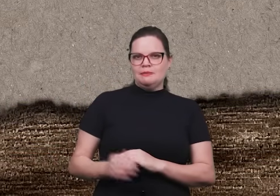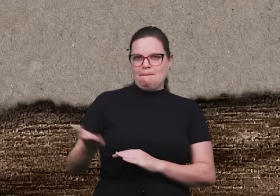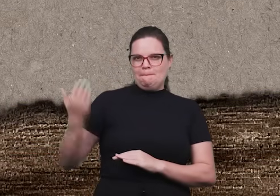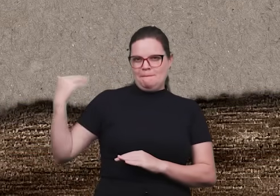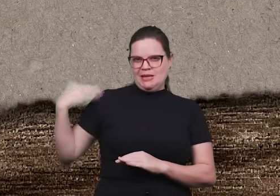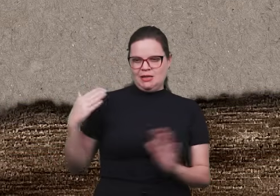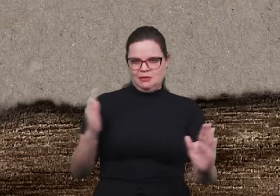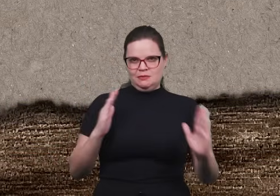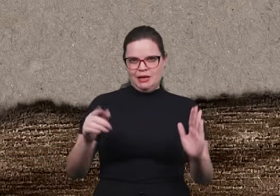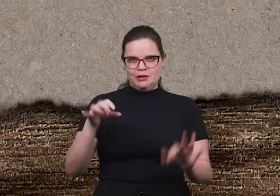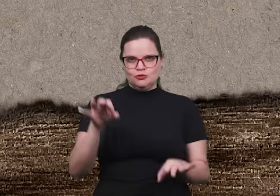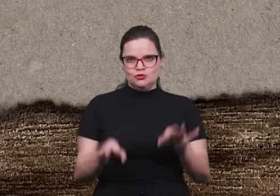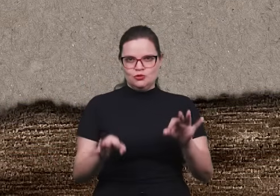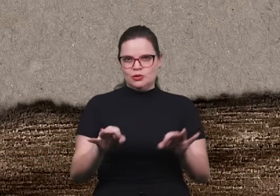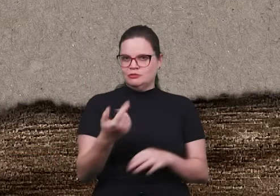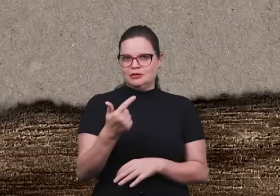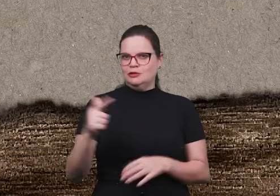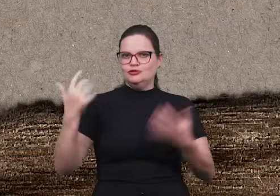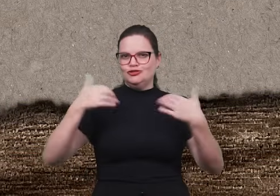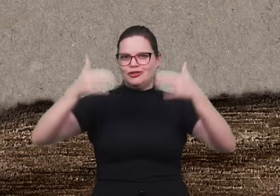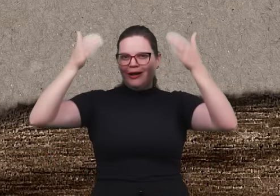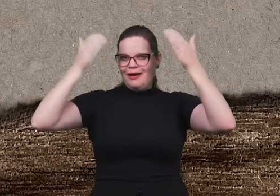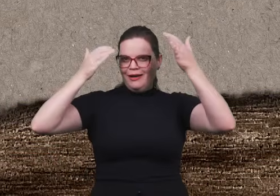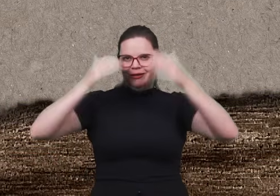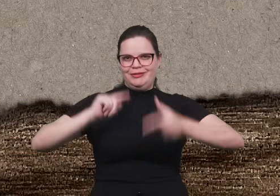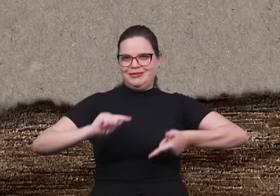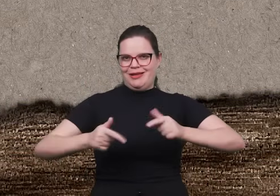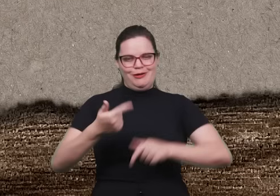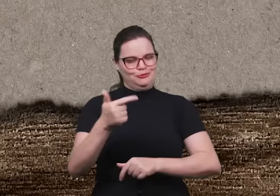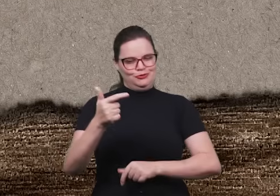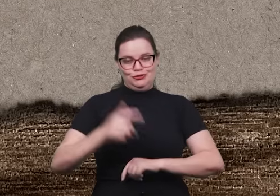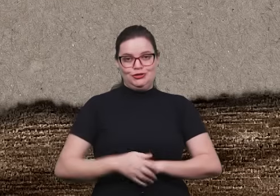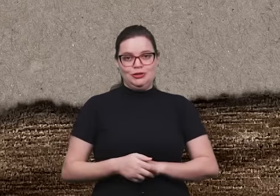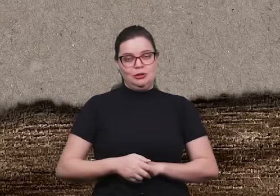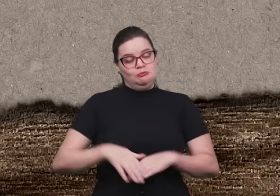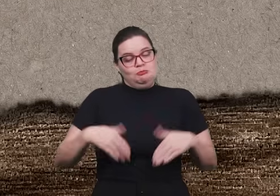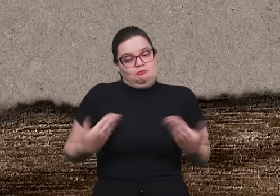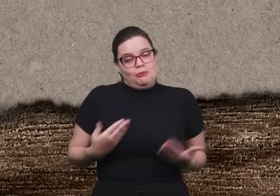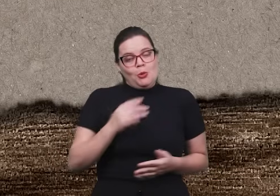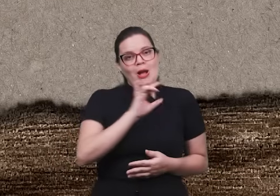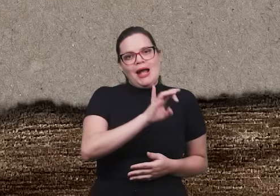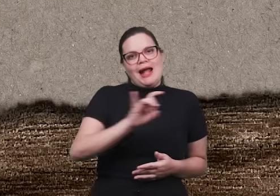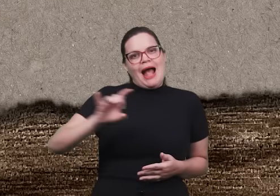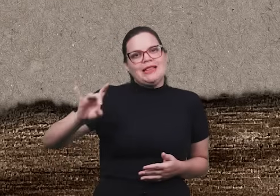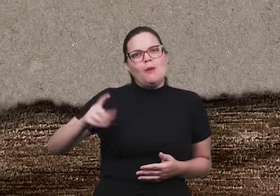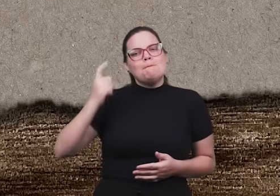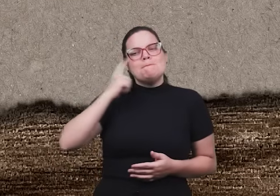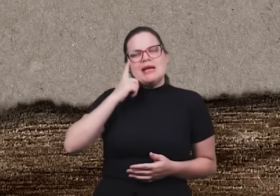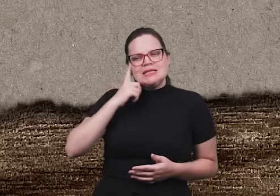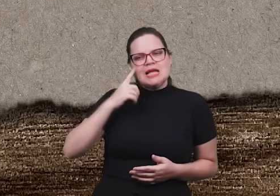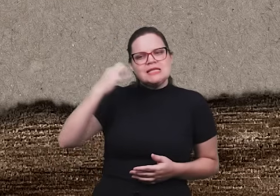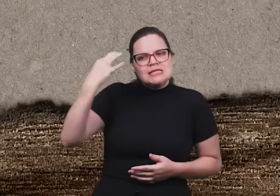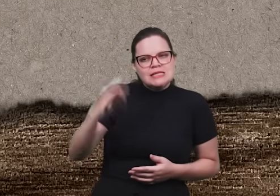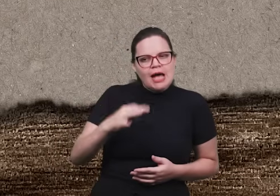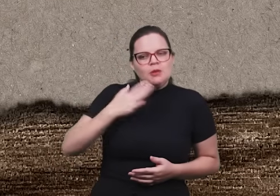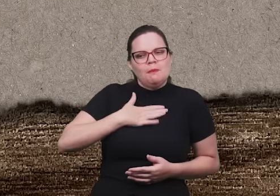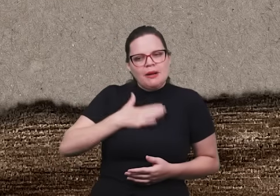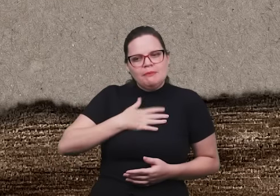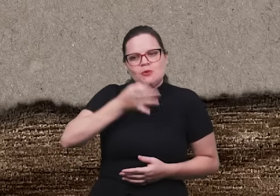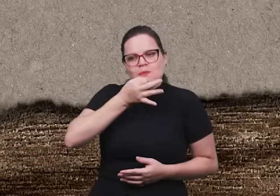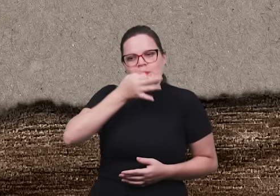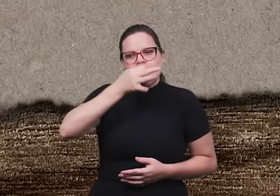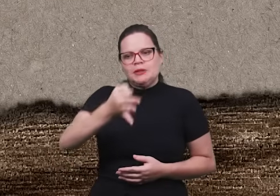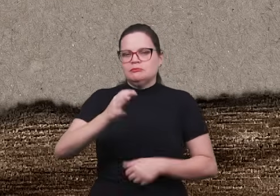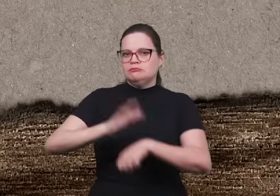havia rei em Israel, porém cada um fazia o que parecia reto aos seus olhos.